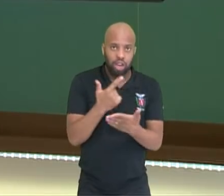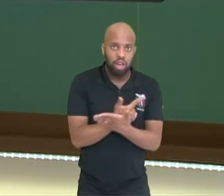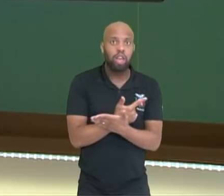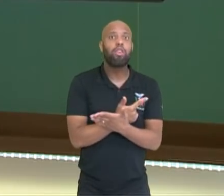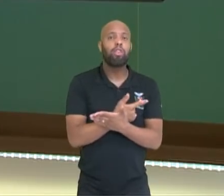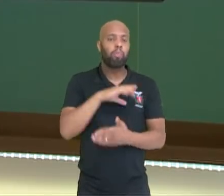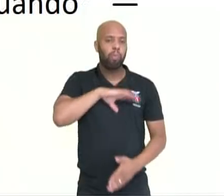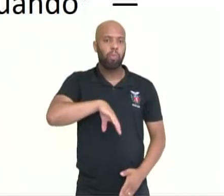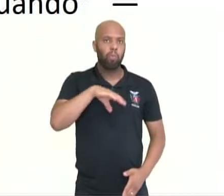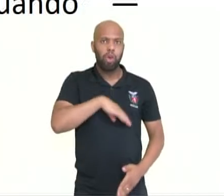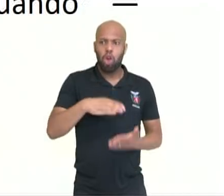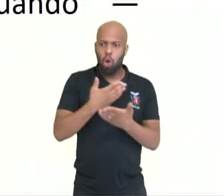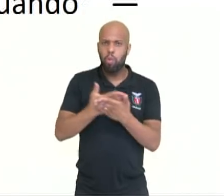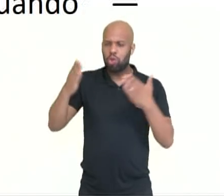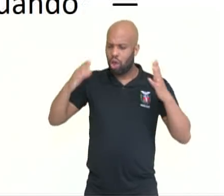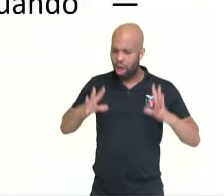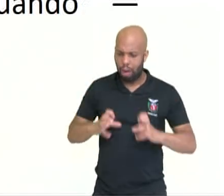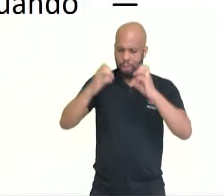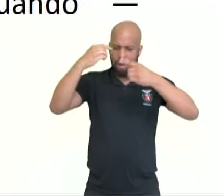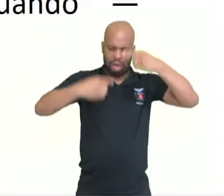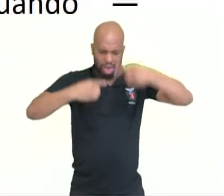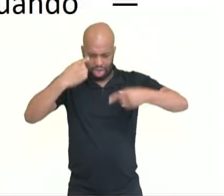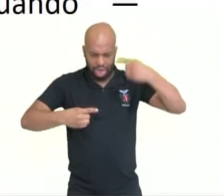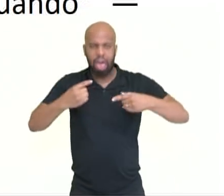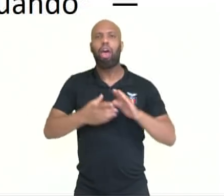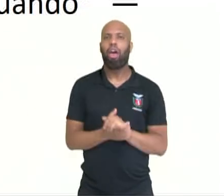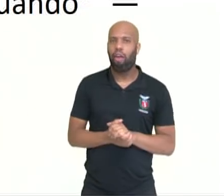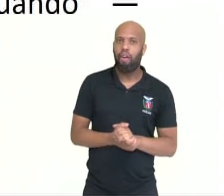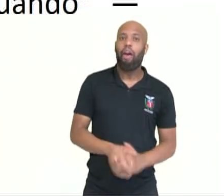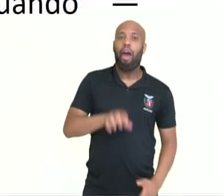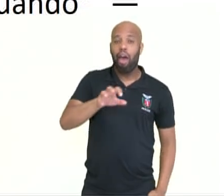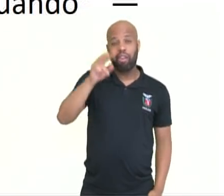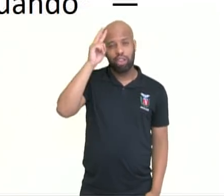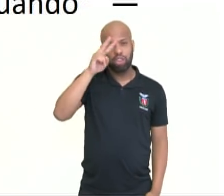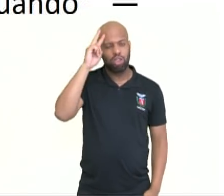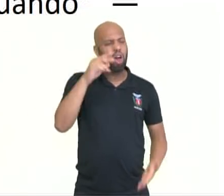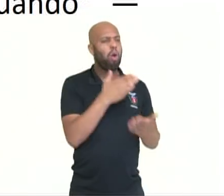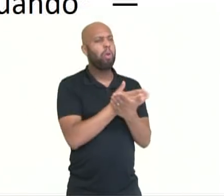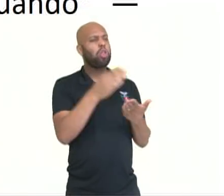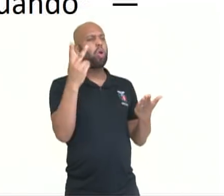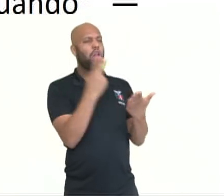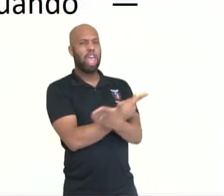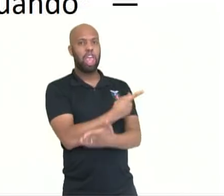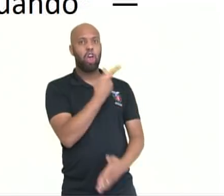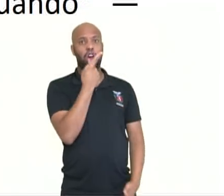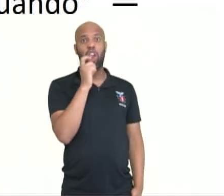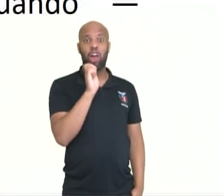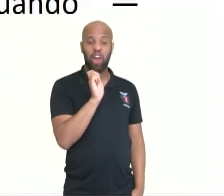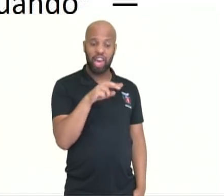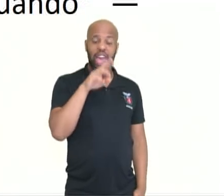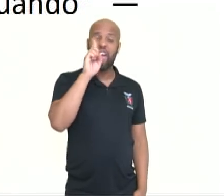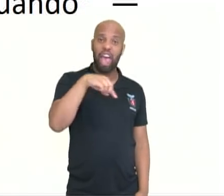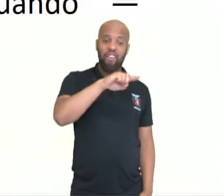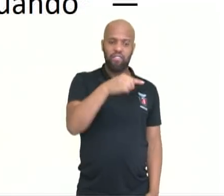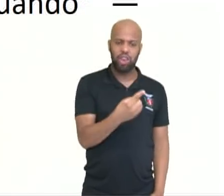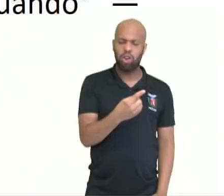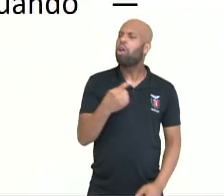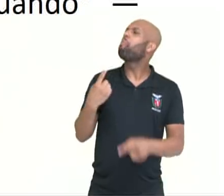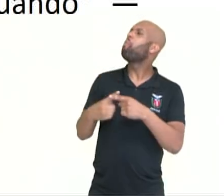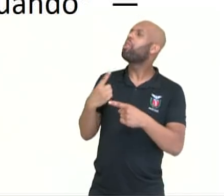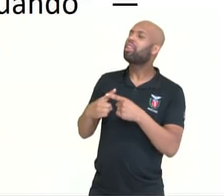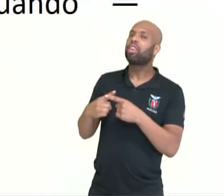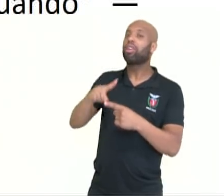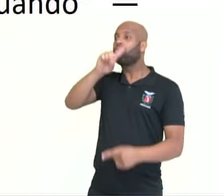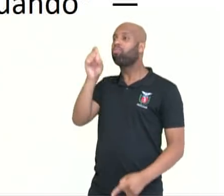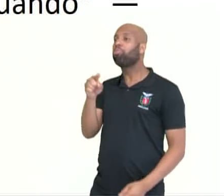estourou a discussão. Essa história já começou com um erro, disse a vírgula. Ora, por quê? Perguntou o ponto